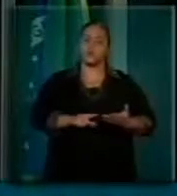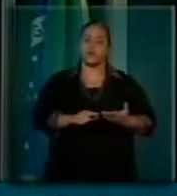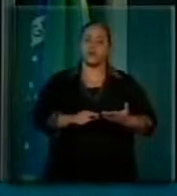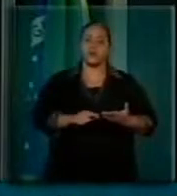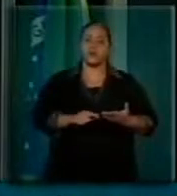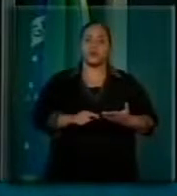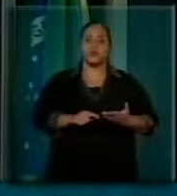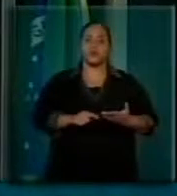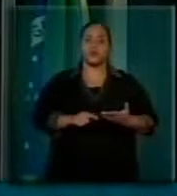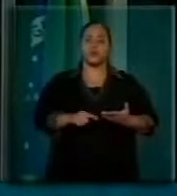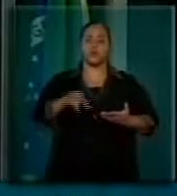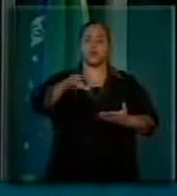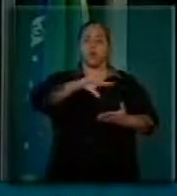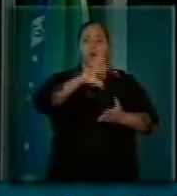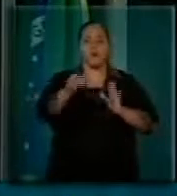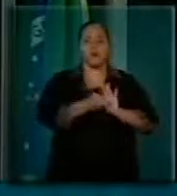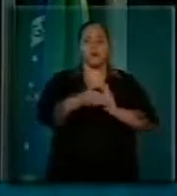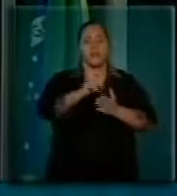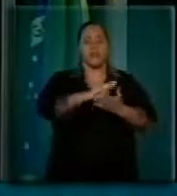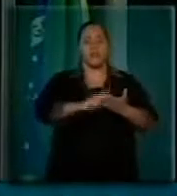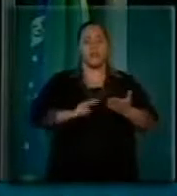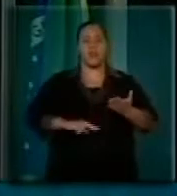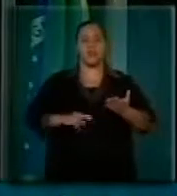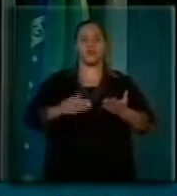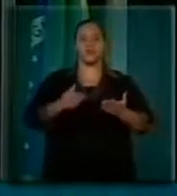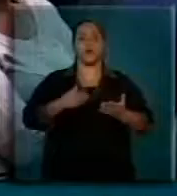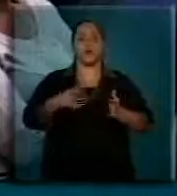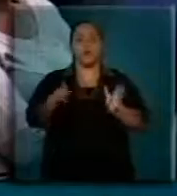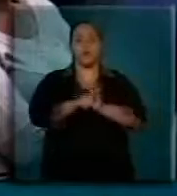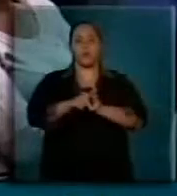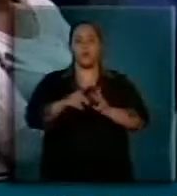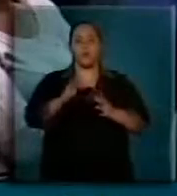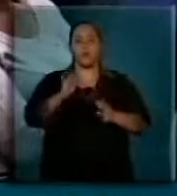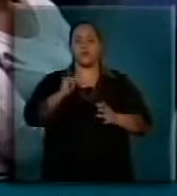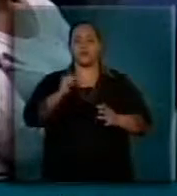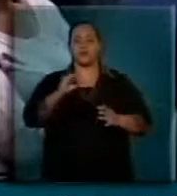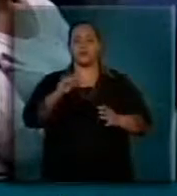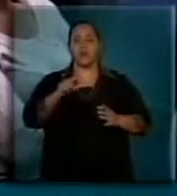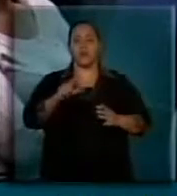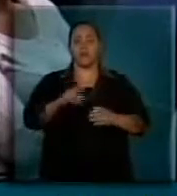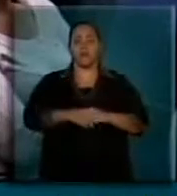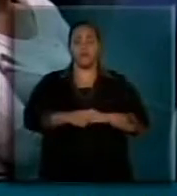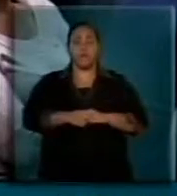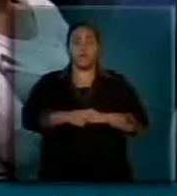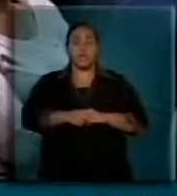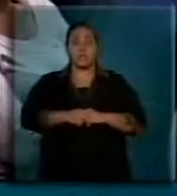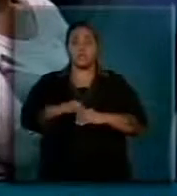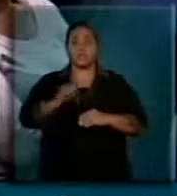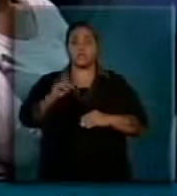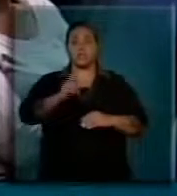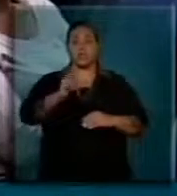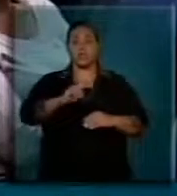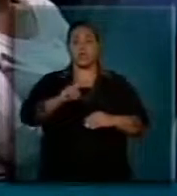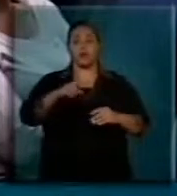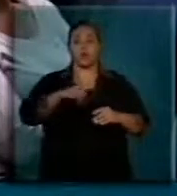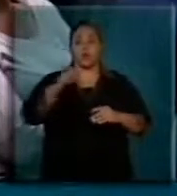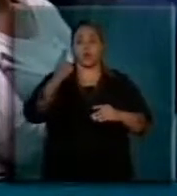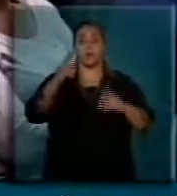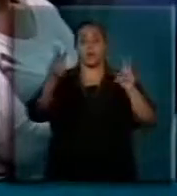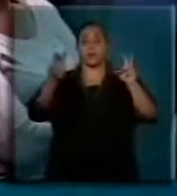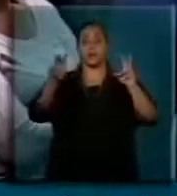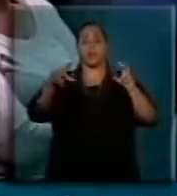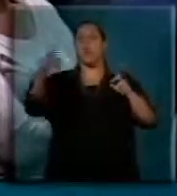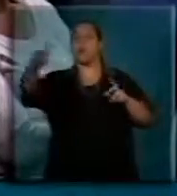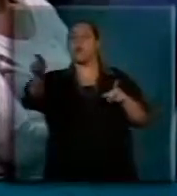que tiver nas emendas de relator para a margem fiscal. Se não vale para um assunto, não vale para